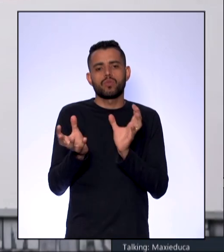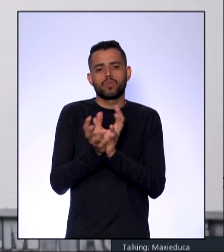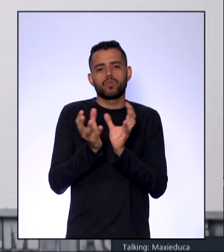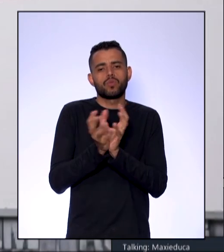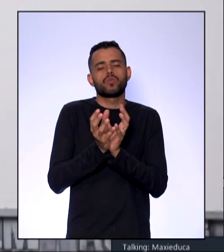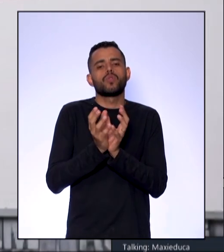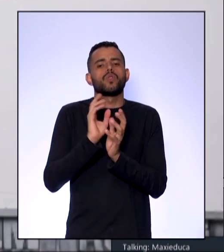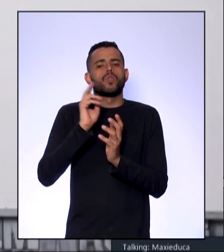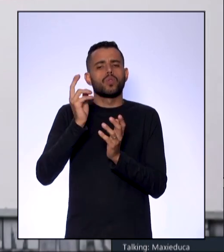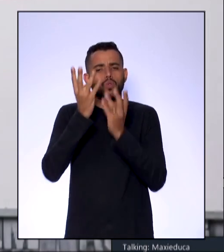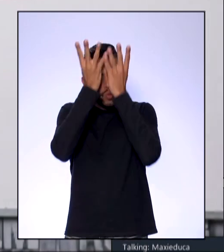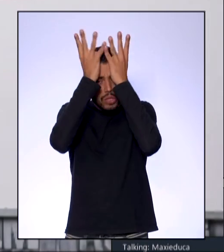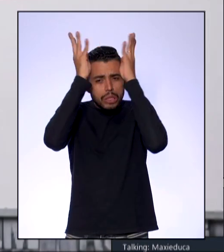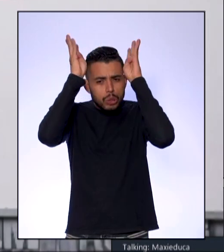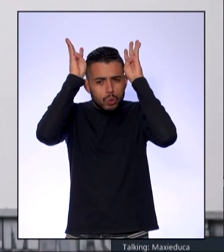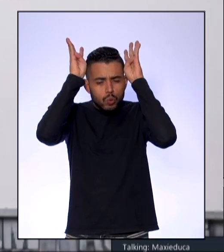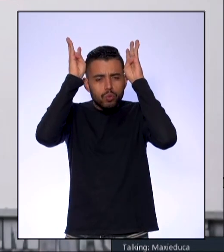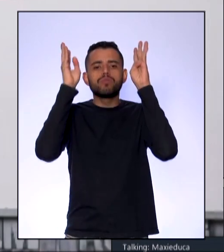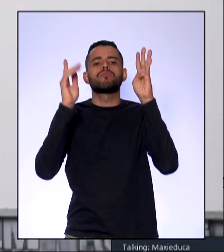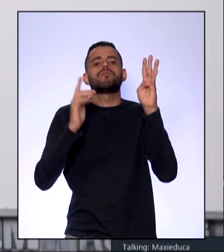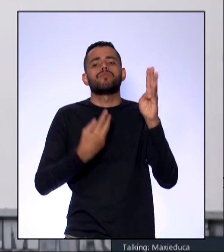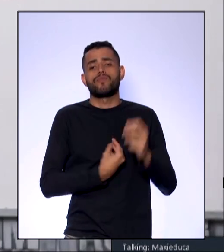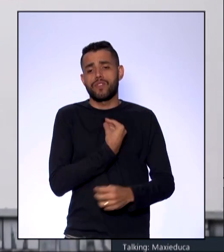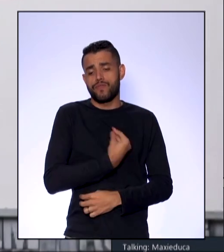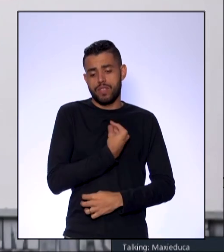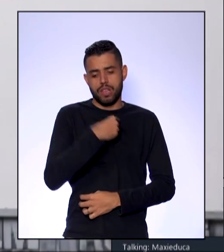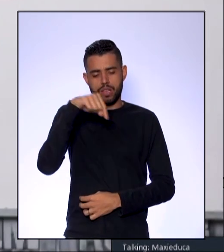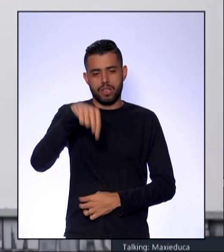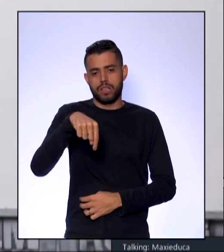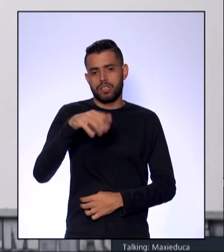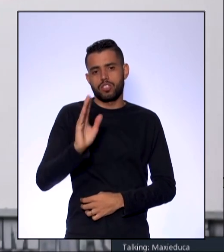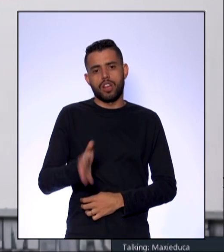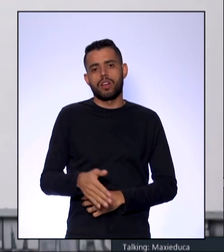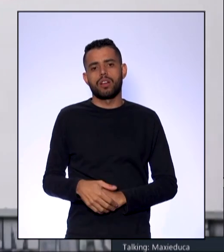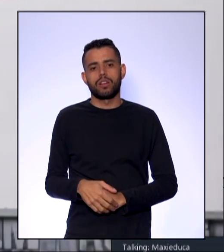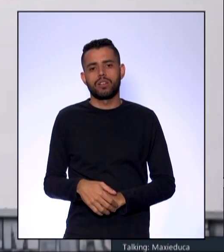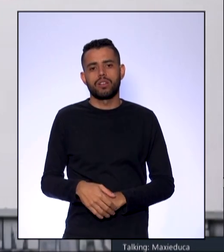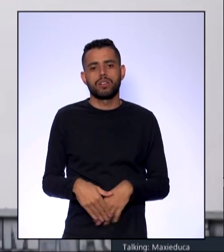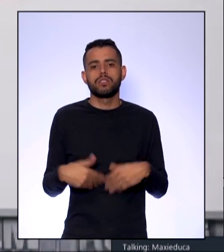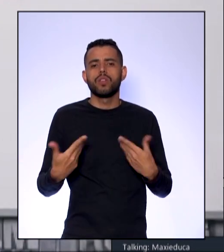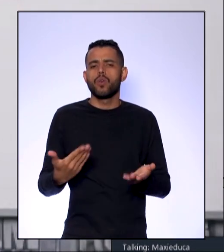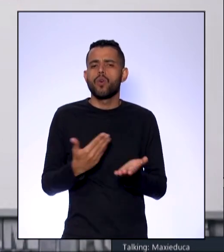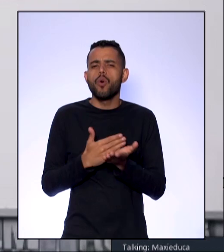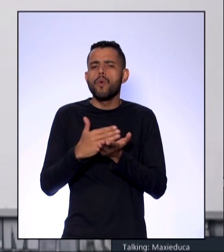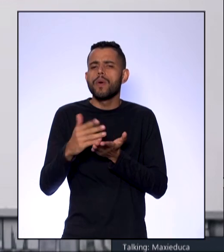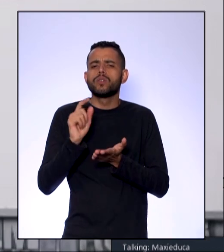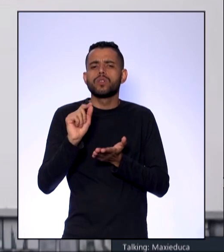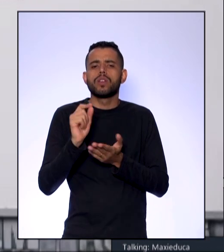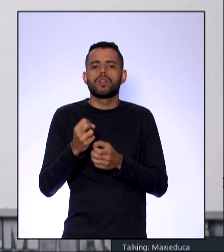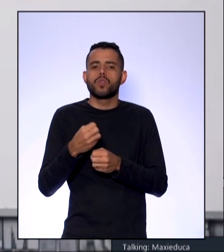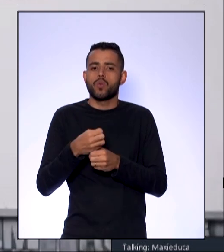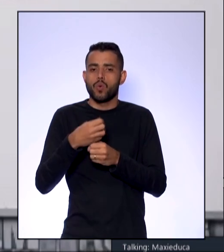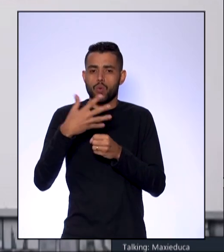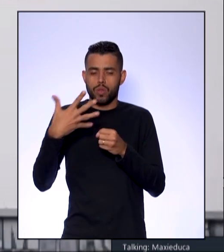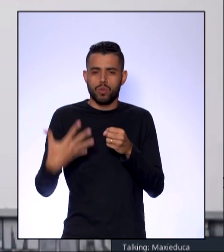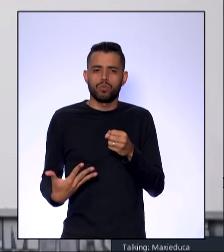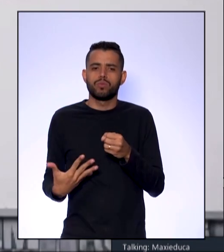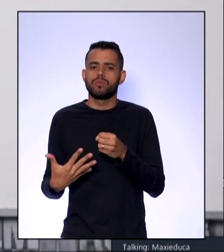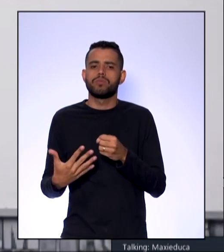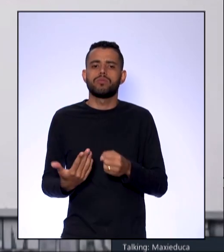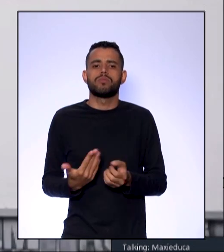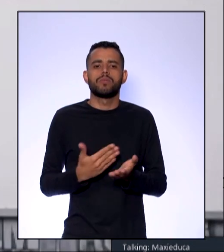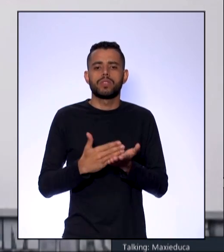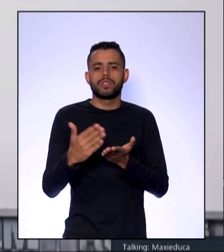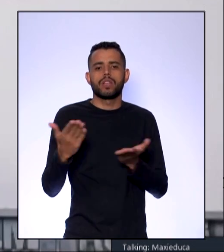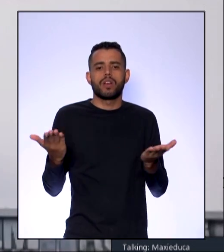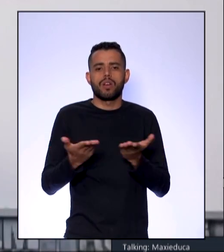os ameríndios estavam aqui. E aí que começa o nosso conteúdo em primazia. Vou